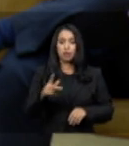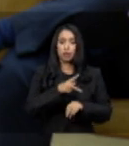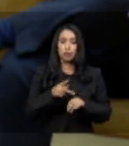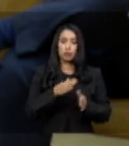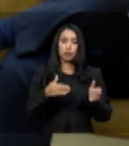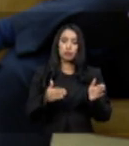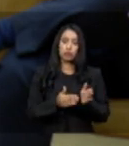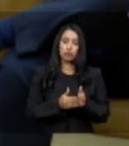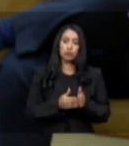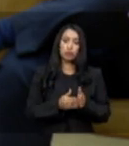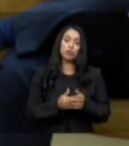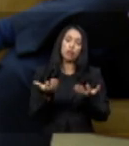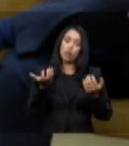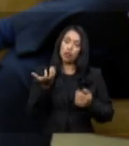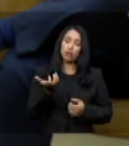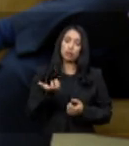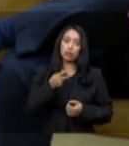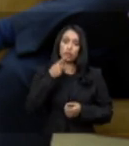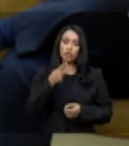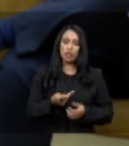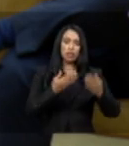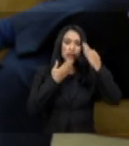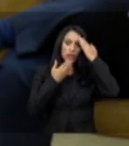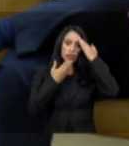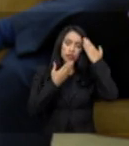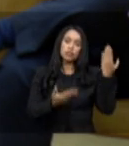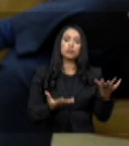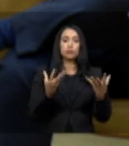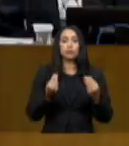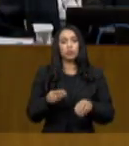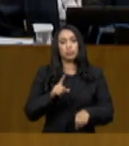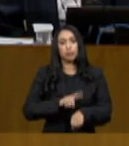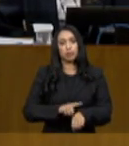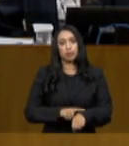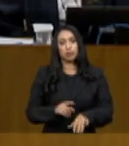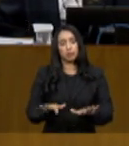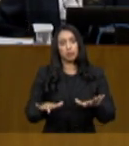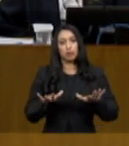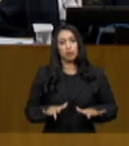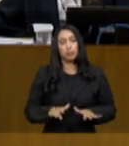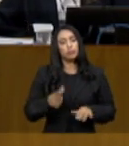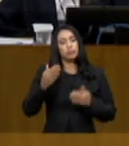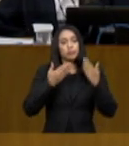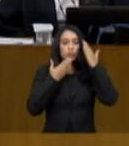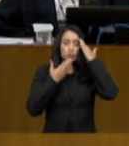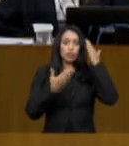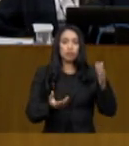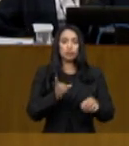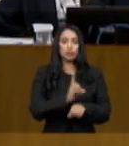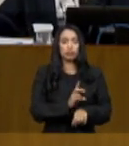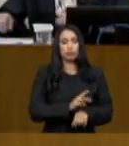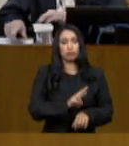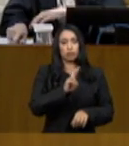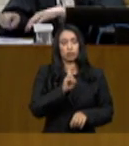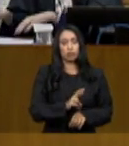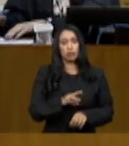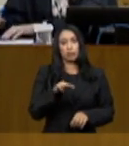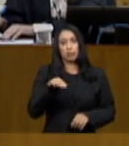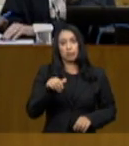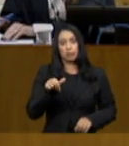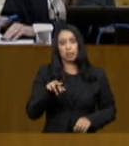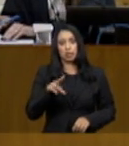que eu levo ao conhecimento de vossa excelência e agradeço imensamente pelo tempo do clamar agradeço dr marcelo frança procurador do distrito